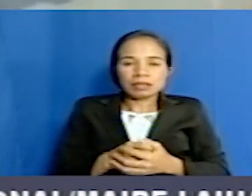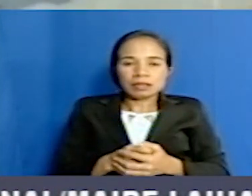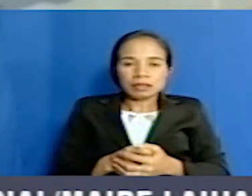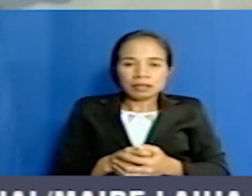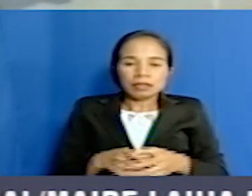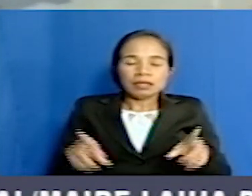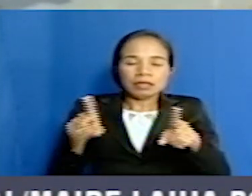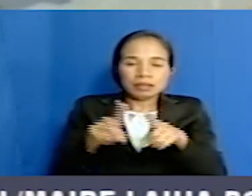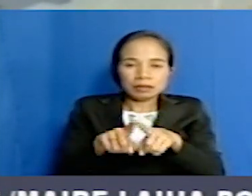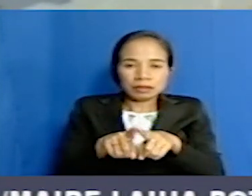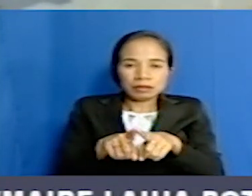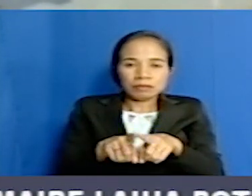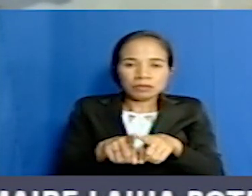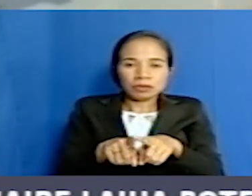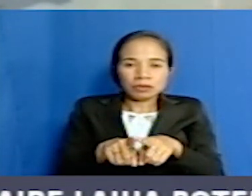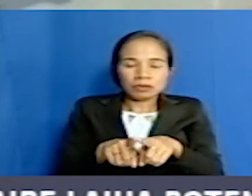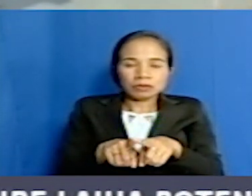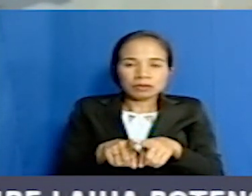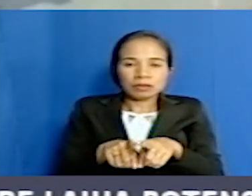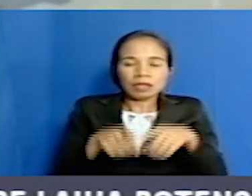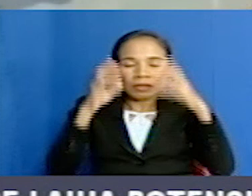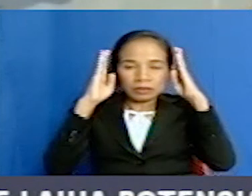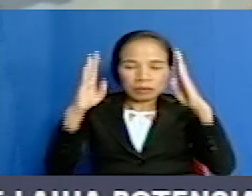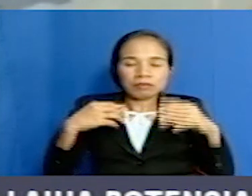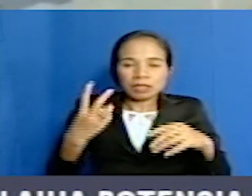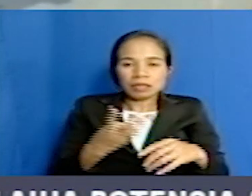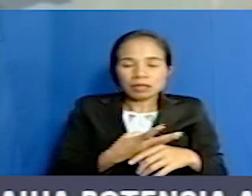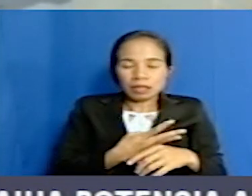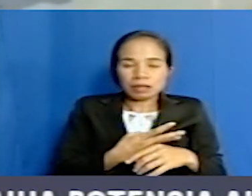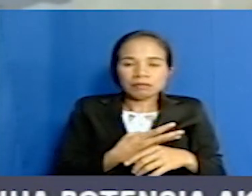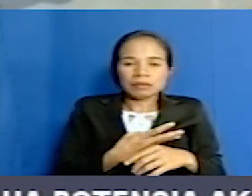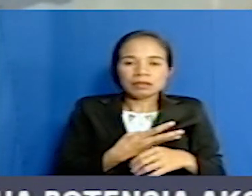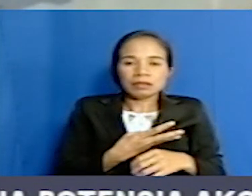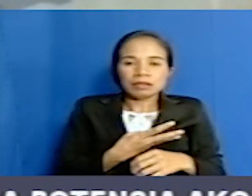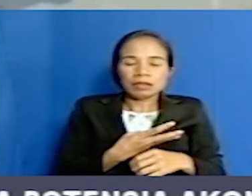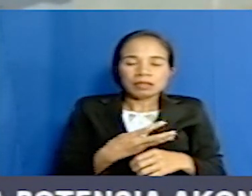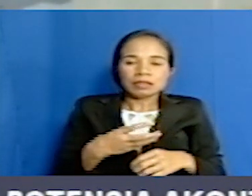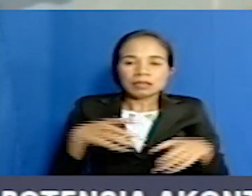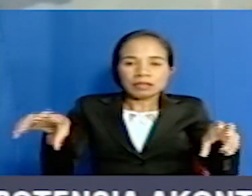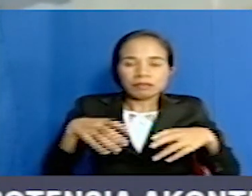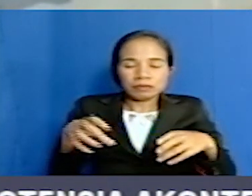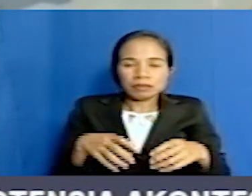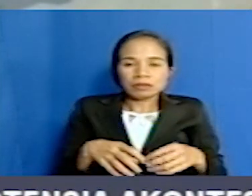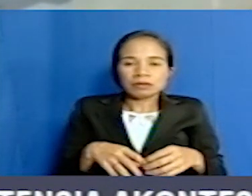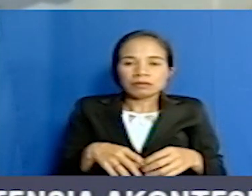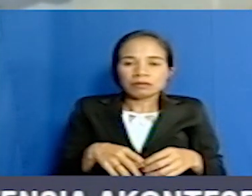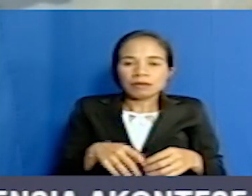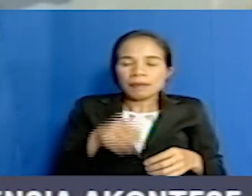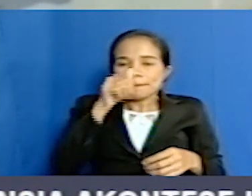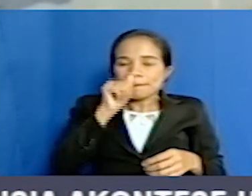parte da mosu be samara no atenção ba ami ode no ne ami serviço ho seridade